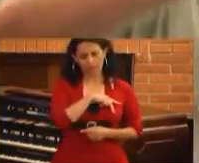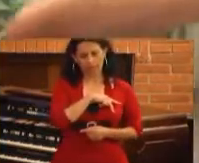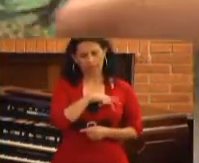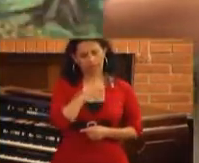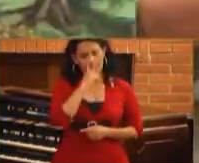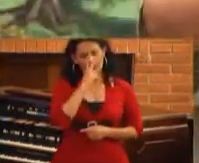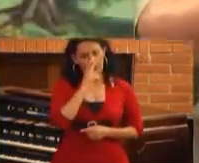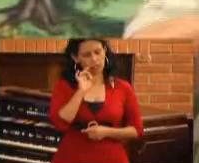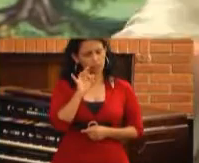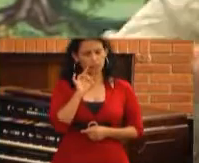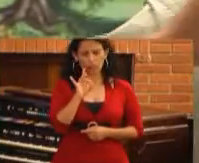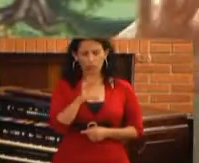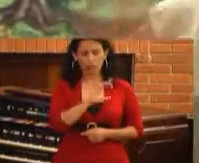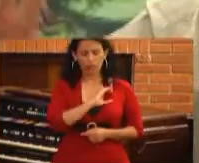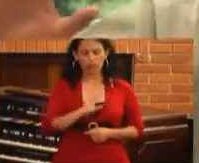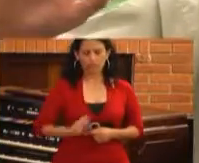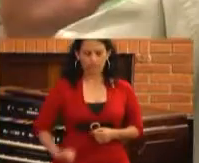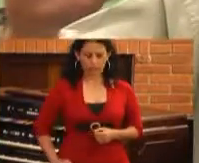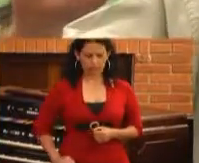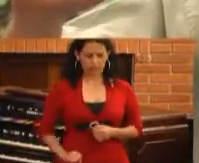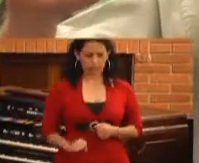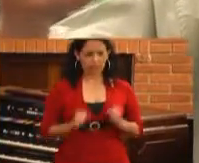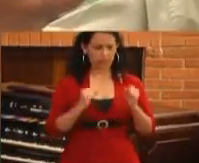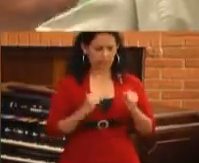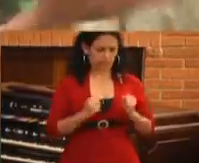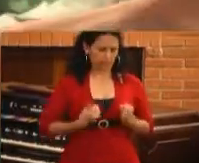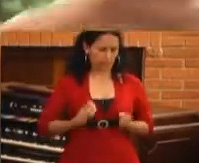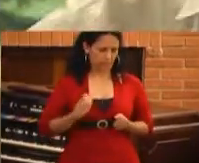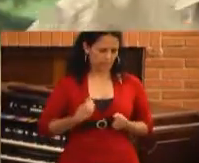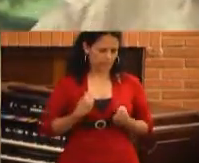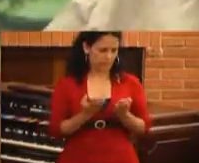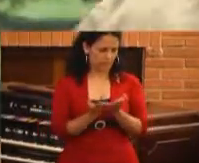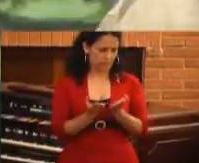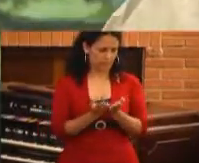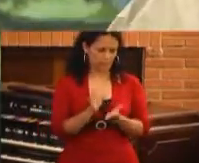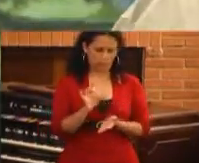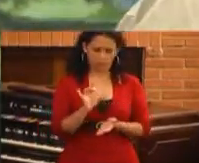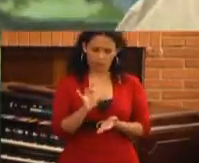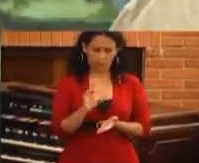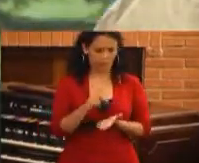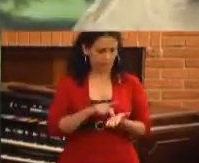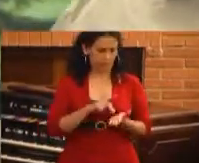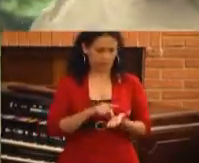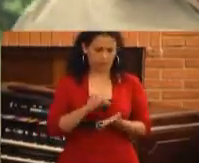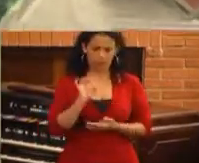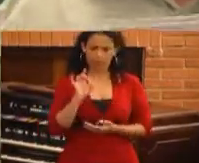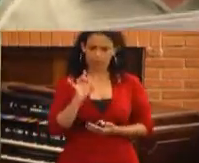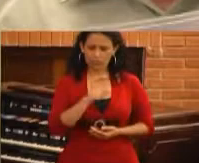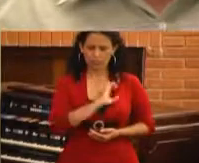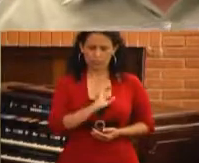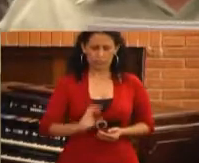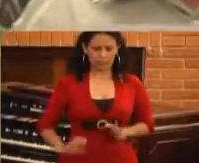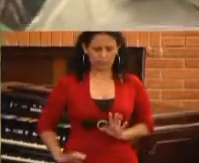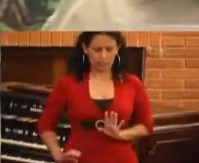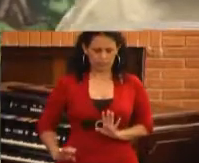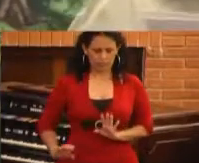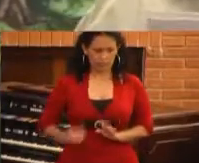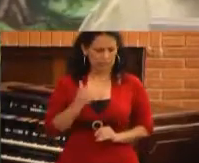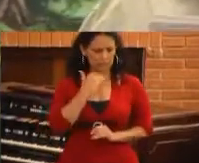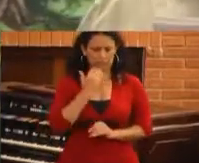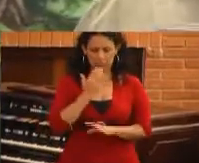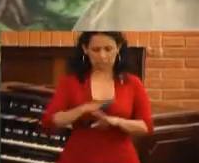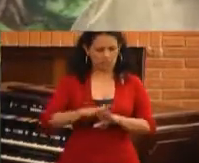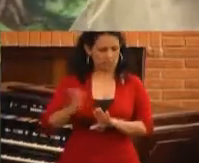certo sentido, ele está absolutamente correto. E só Cristo pode viver o cristianismo. Na verdade, o que a